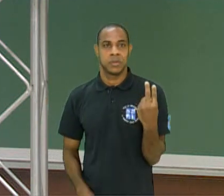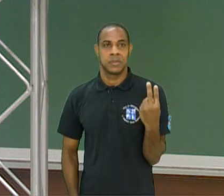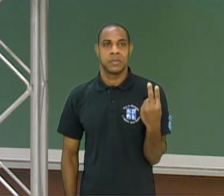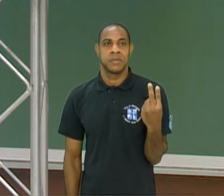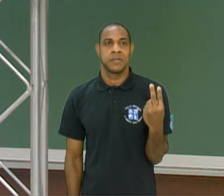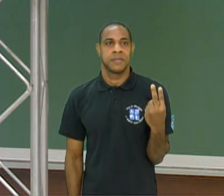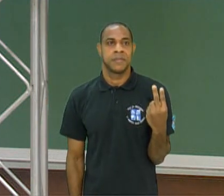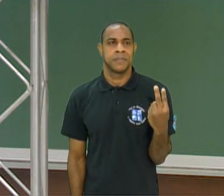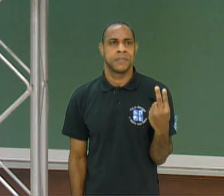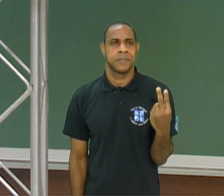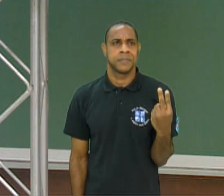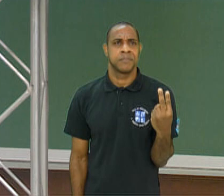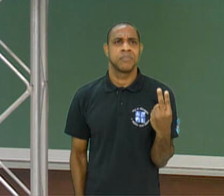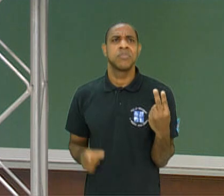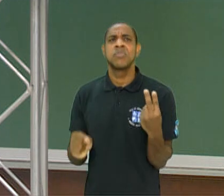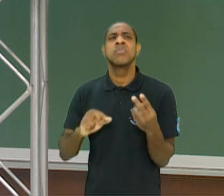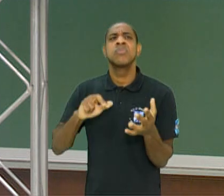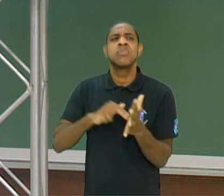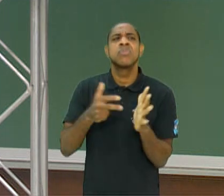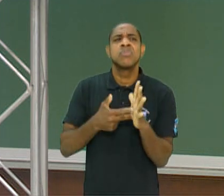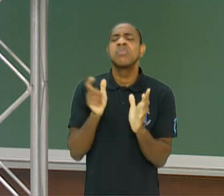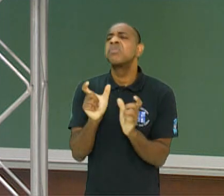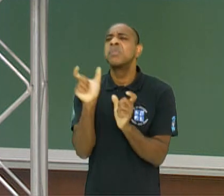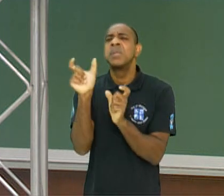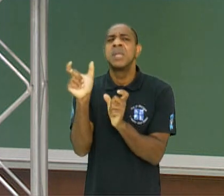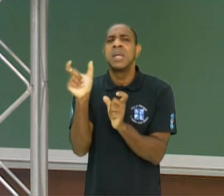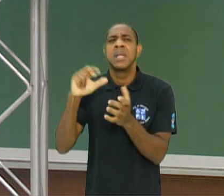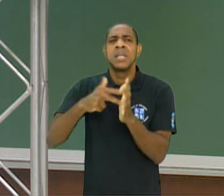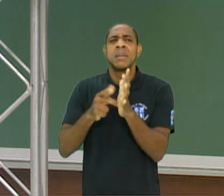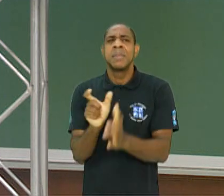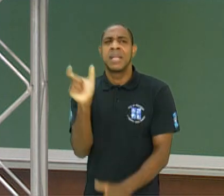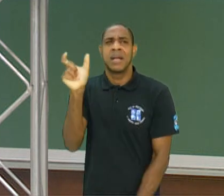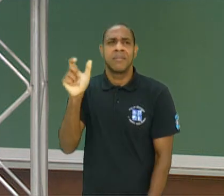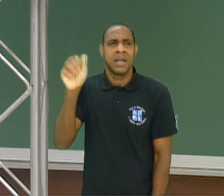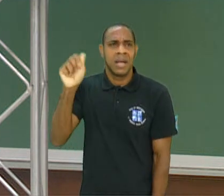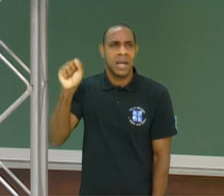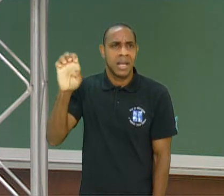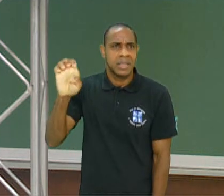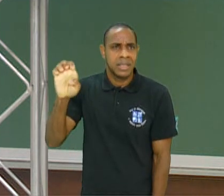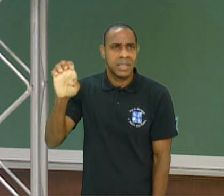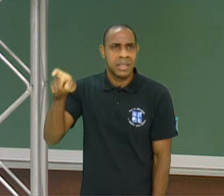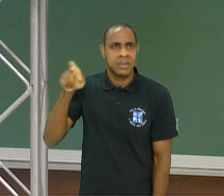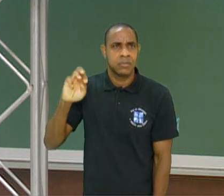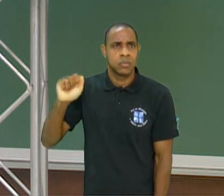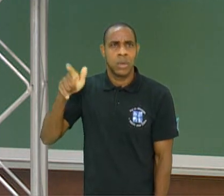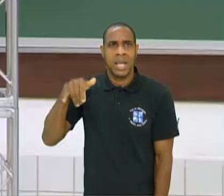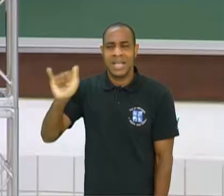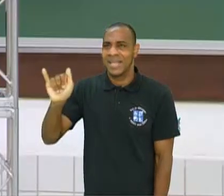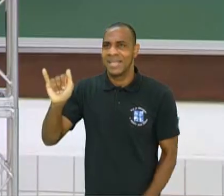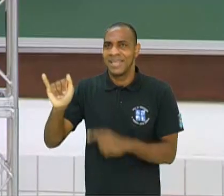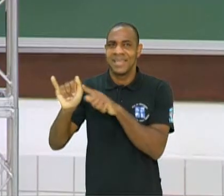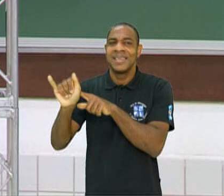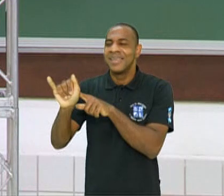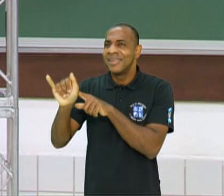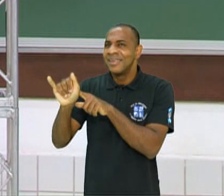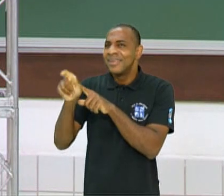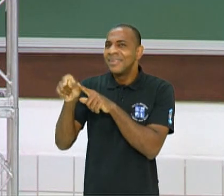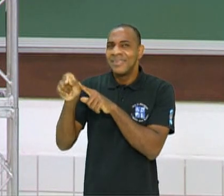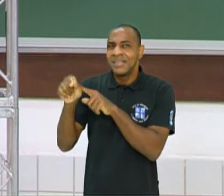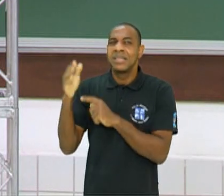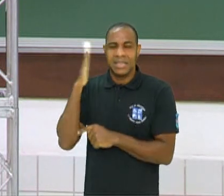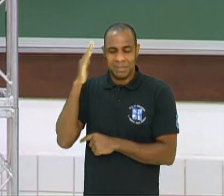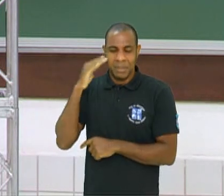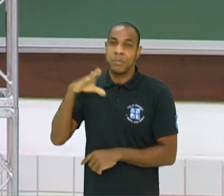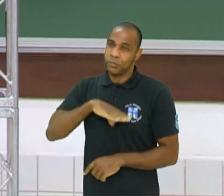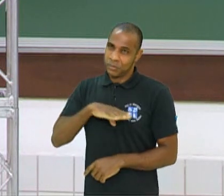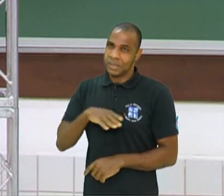asexually mean? O que significa essa palavra? Sabemos em português o que é, mas eu quero que vocês leiam as